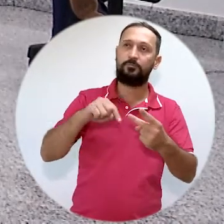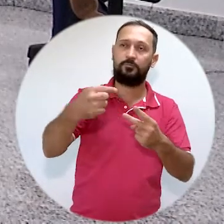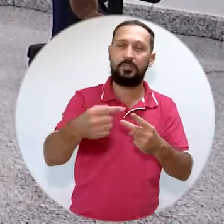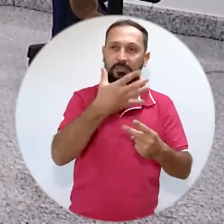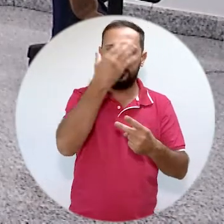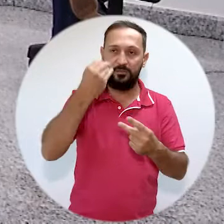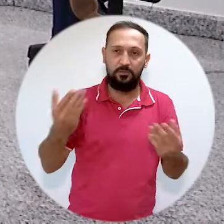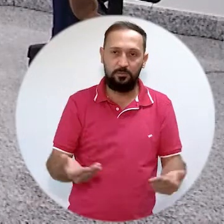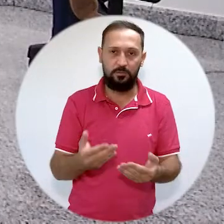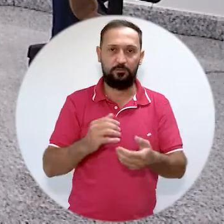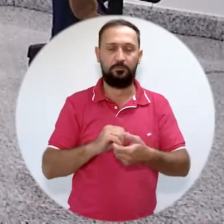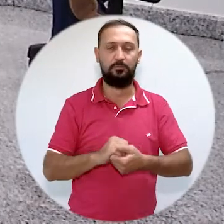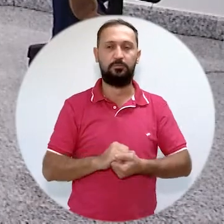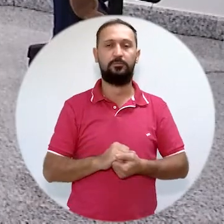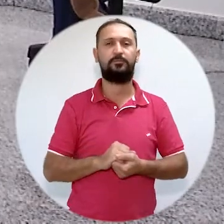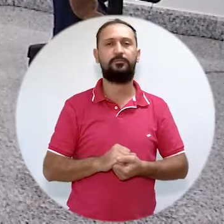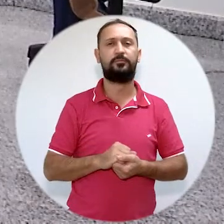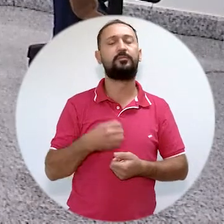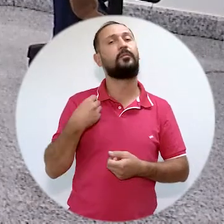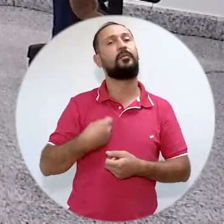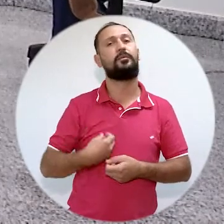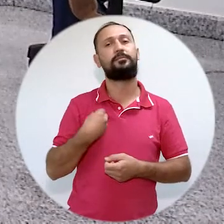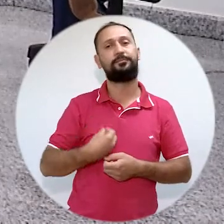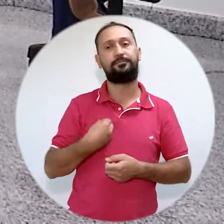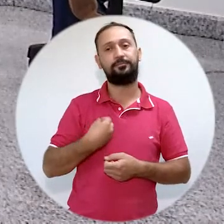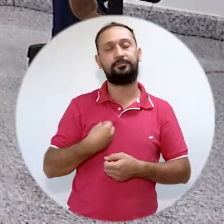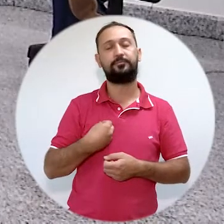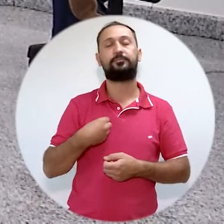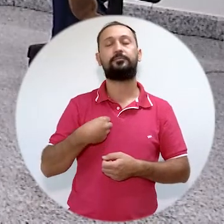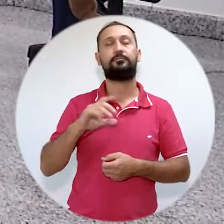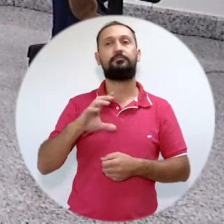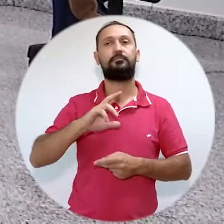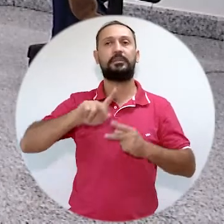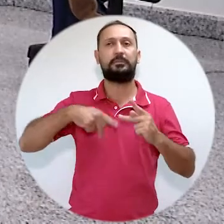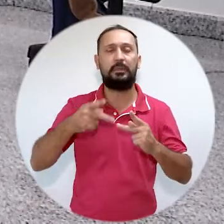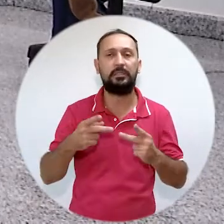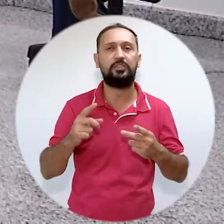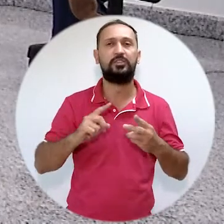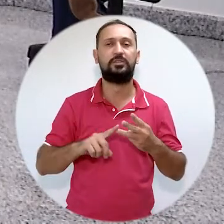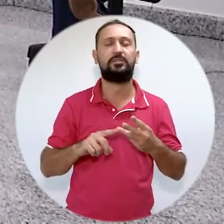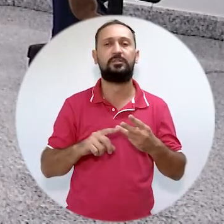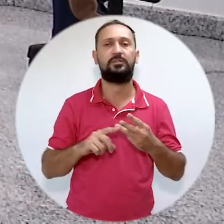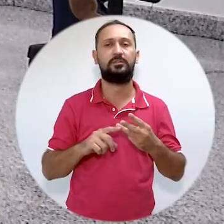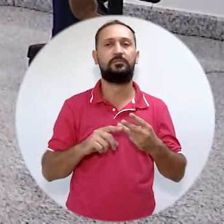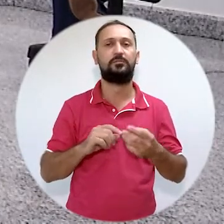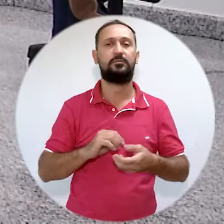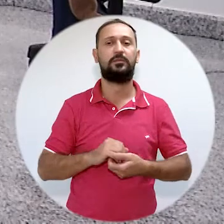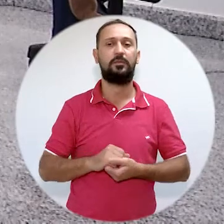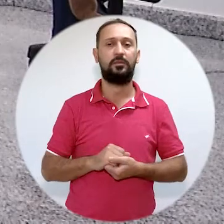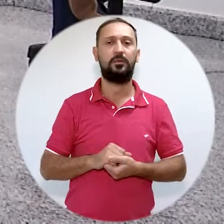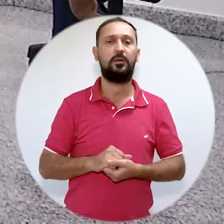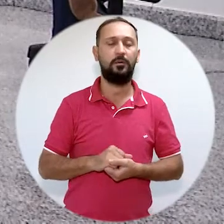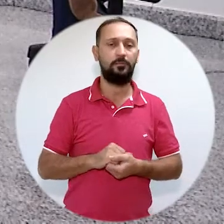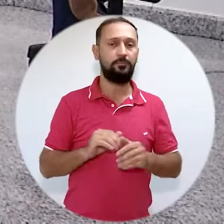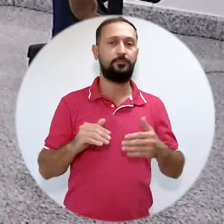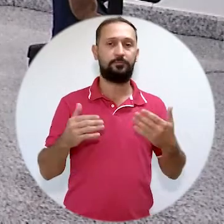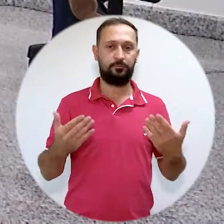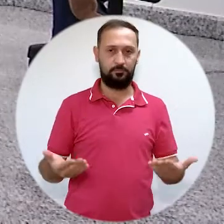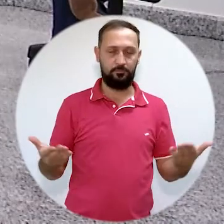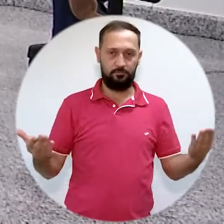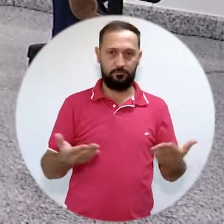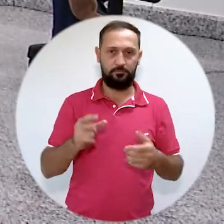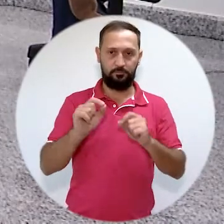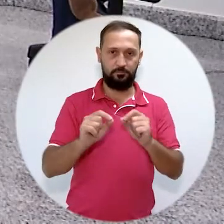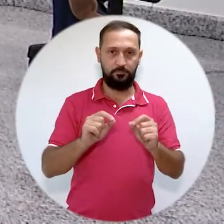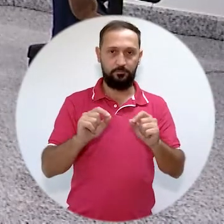hoje. Esquece do hoje. Você acha que a gente vai viver com mais paixão, apego à questão do cotidiano?